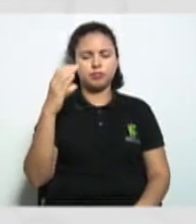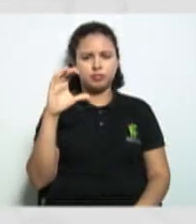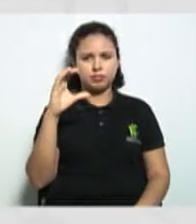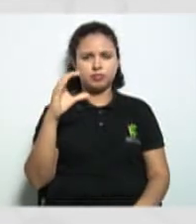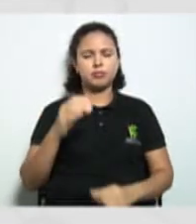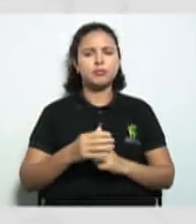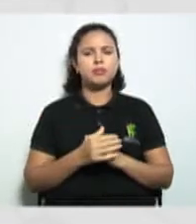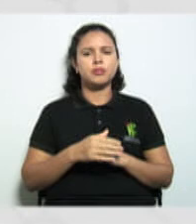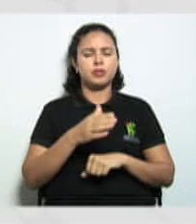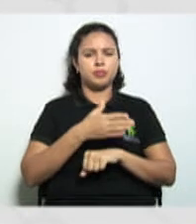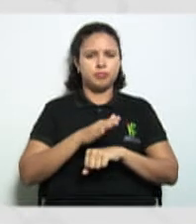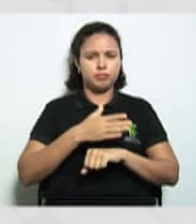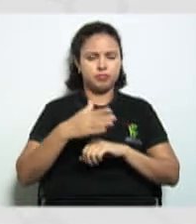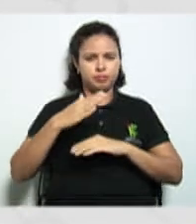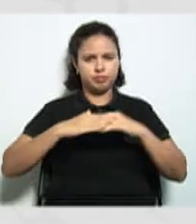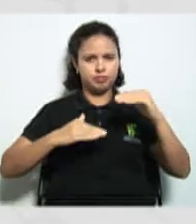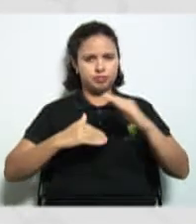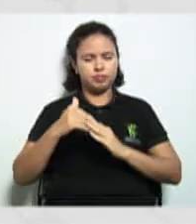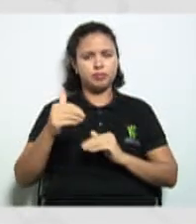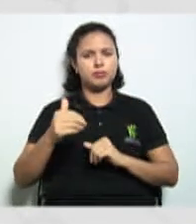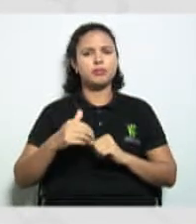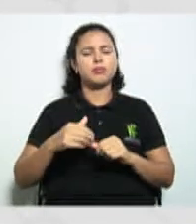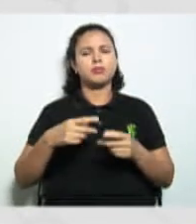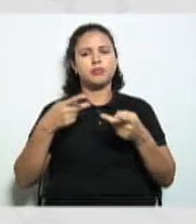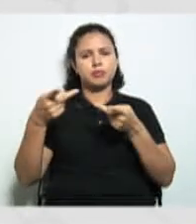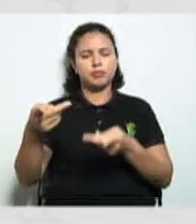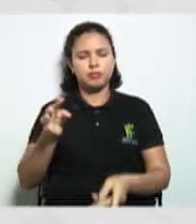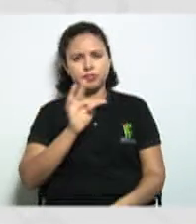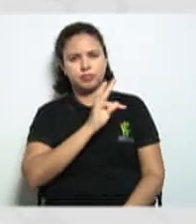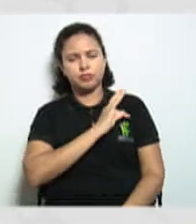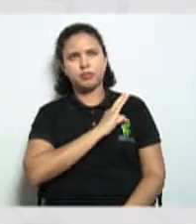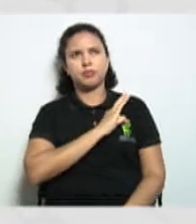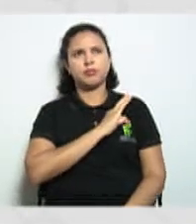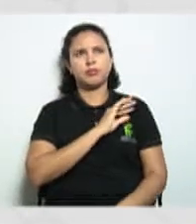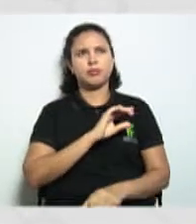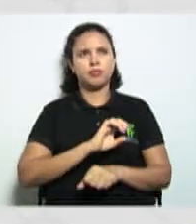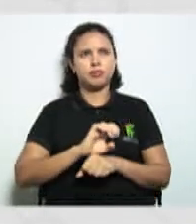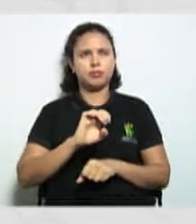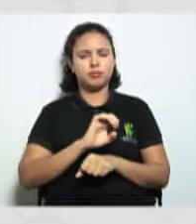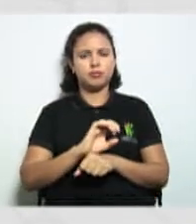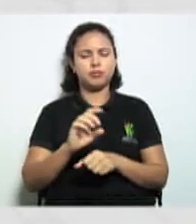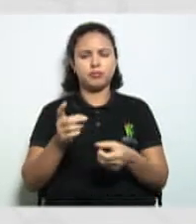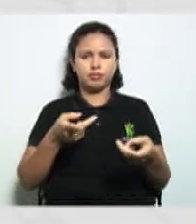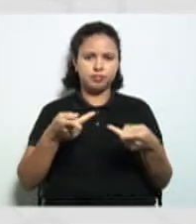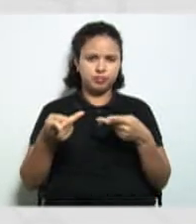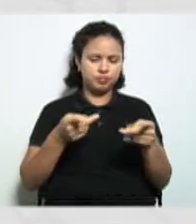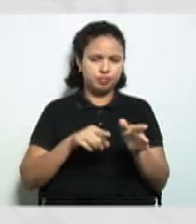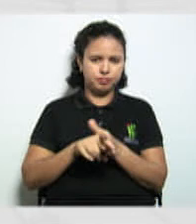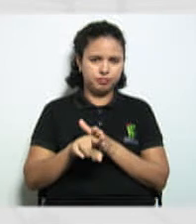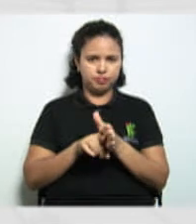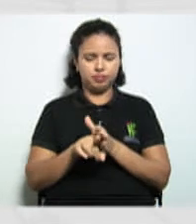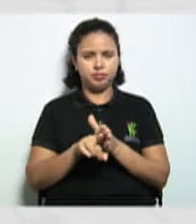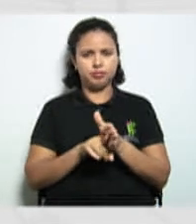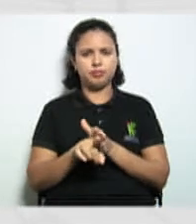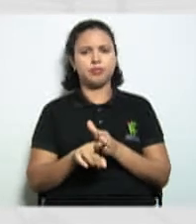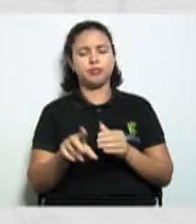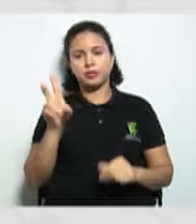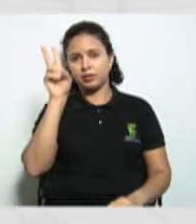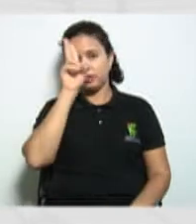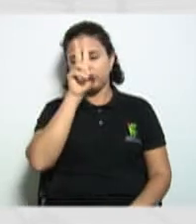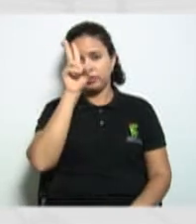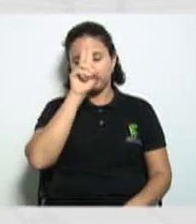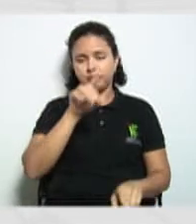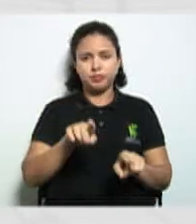pôster, prática profissional, visita técnica, estágio e projeto de pesquisa. E lembrando